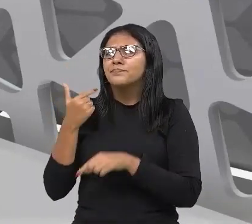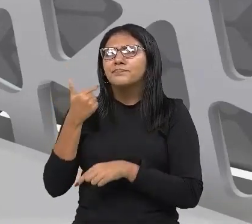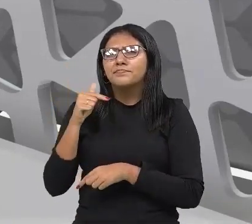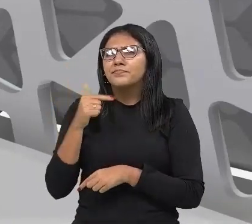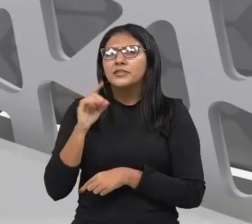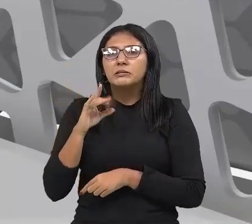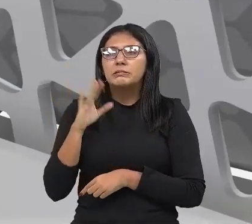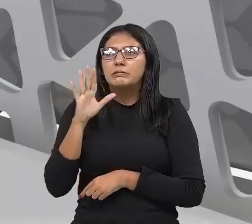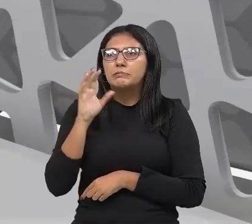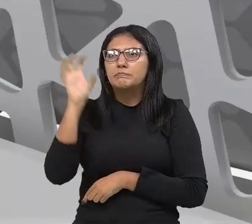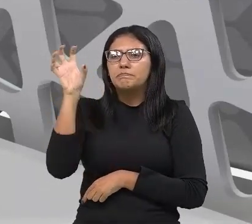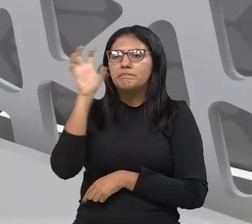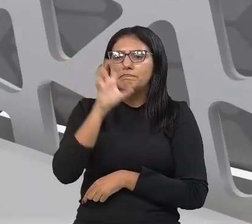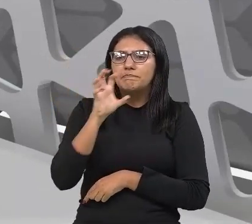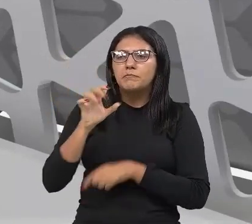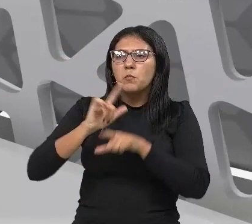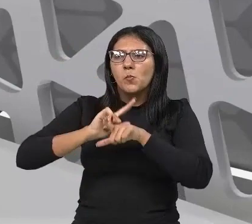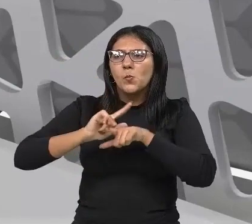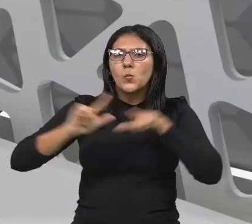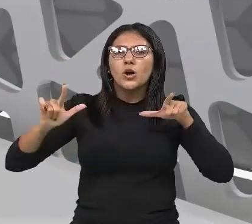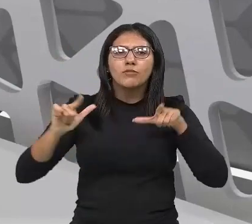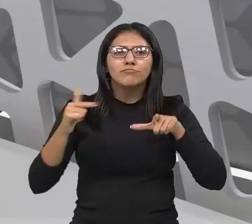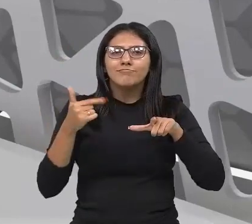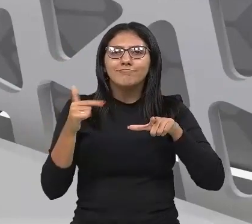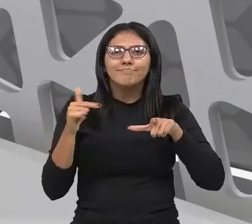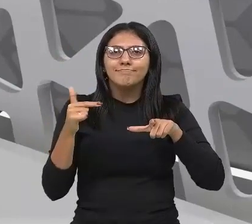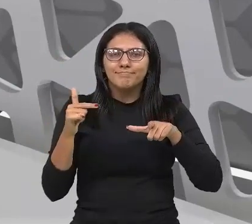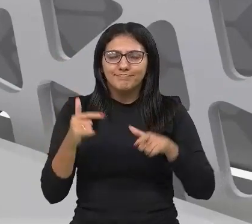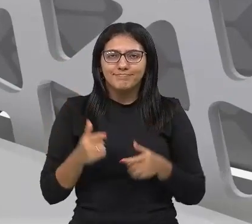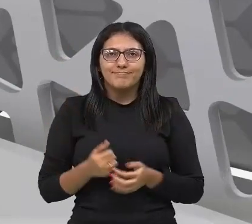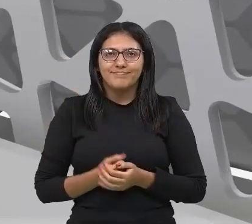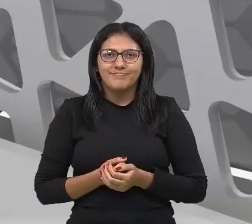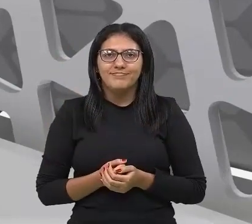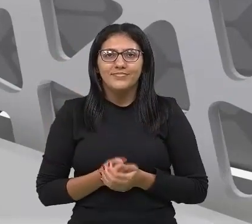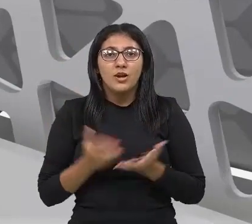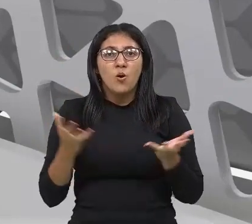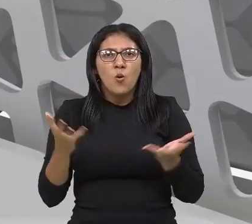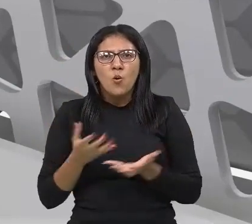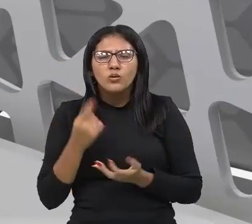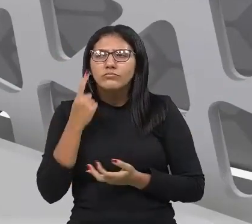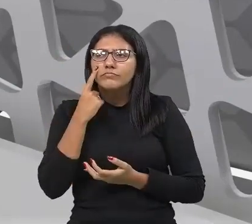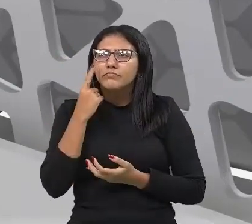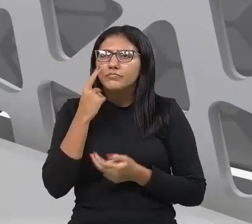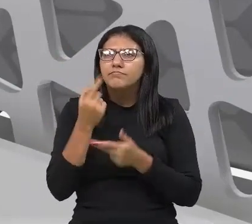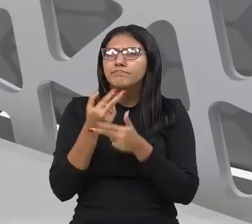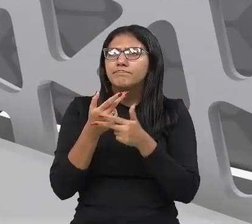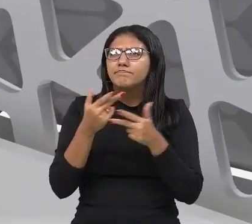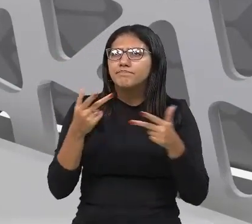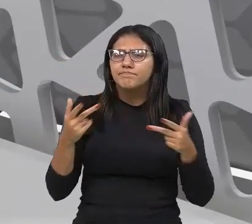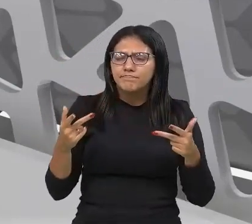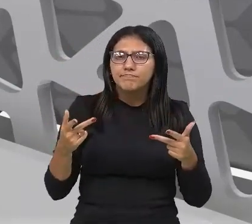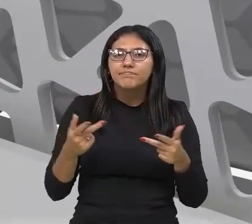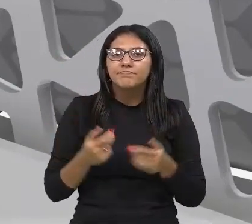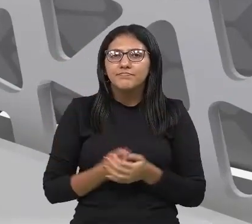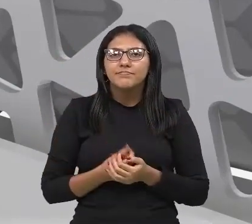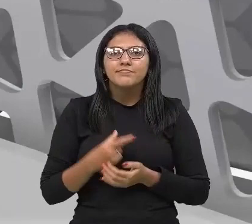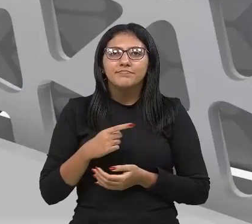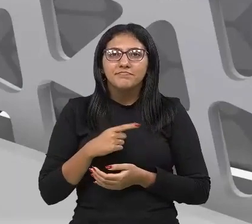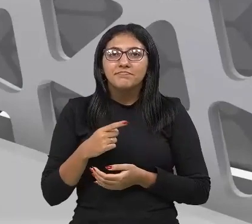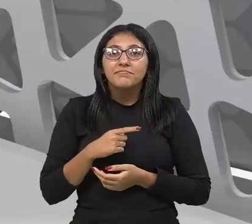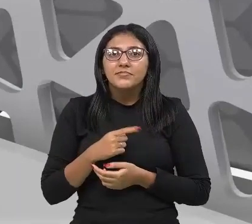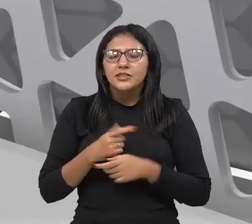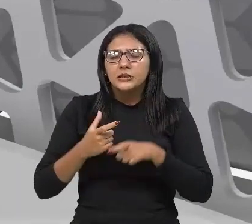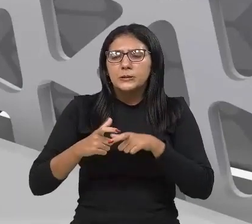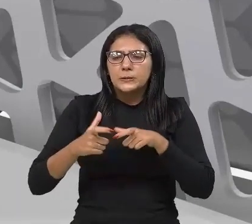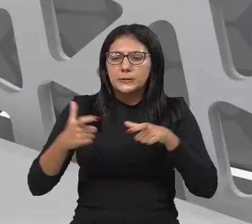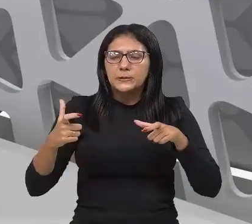vazio demográfico. Hoje a gente já observa várias cidades onde a quantidade de pessoas está aumentando cada vez